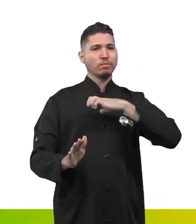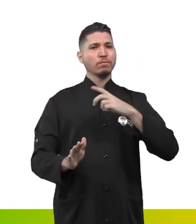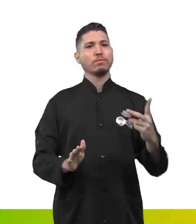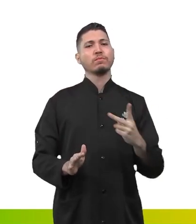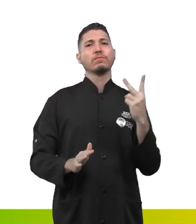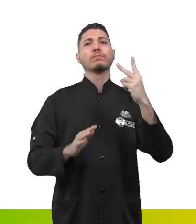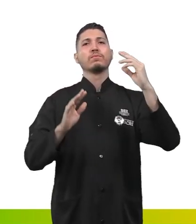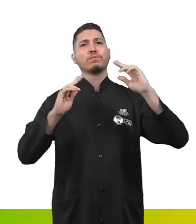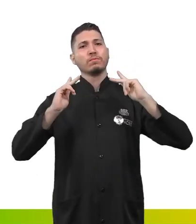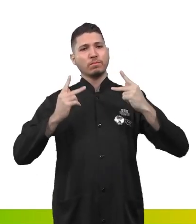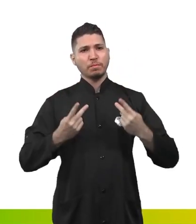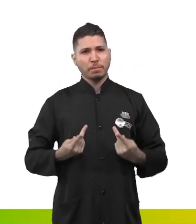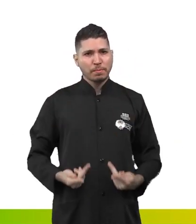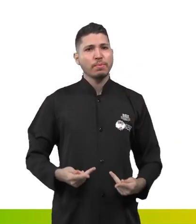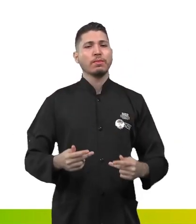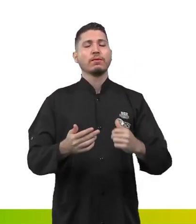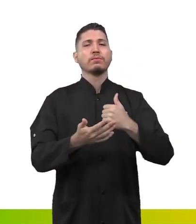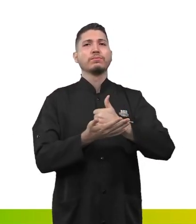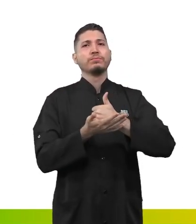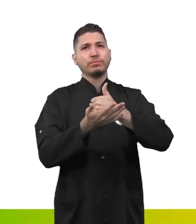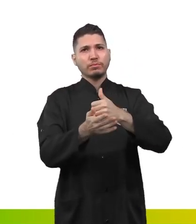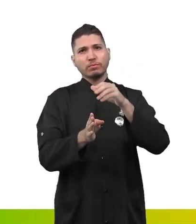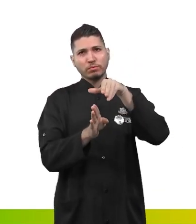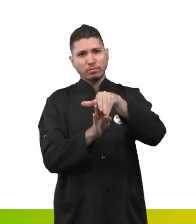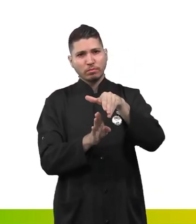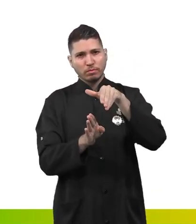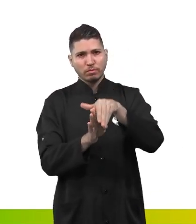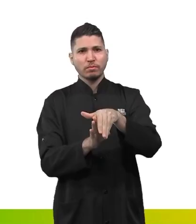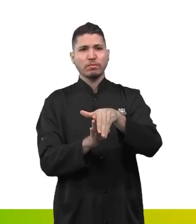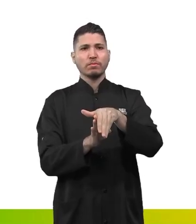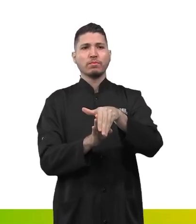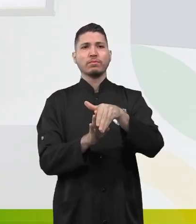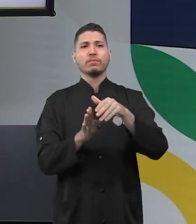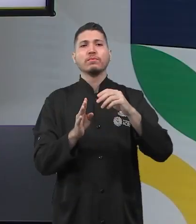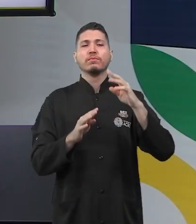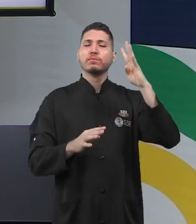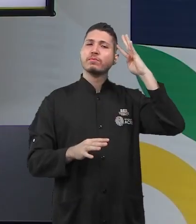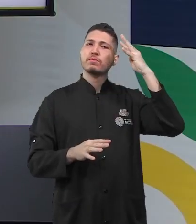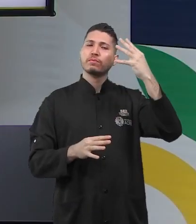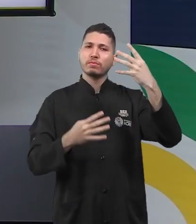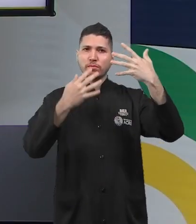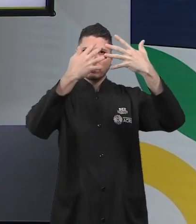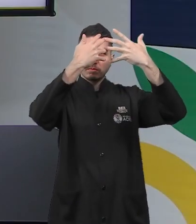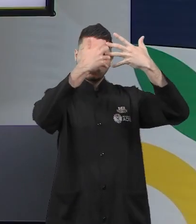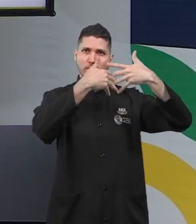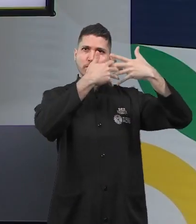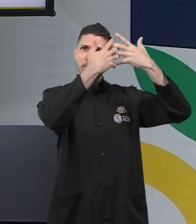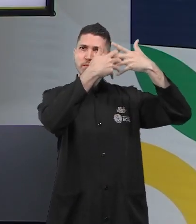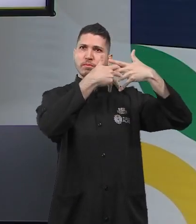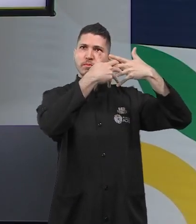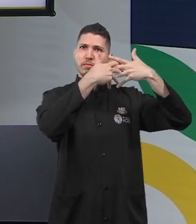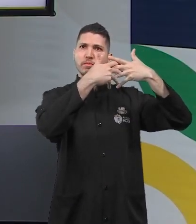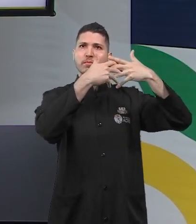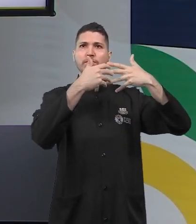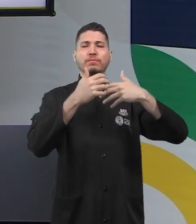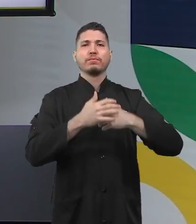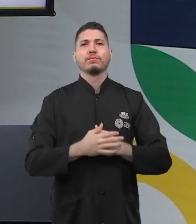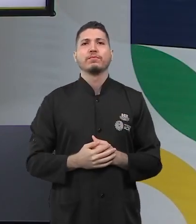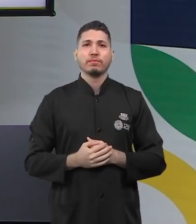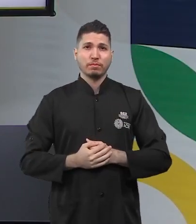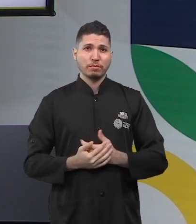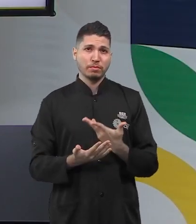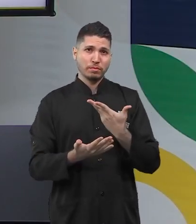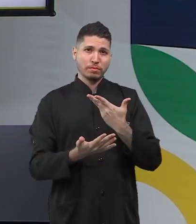suas mais variadas expressões. Então, essa foi a aula de hoje e eu aproveito